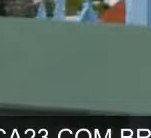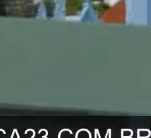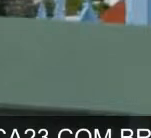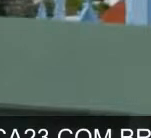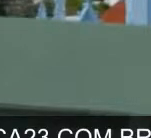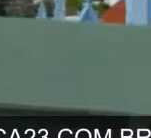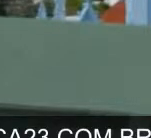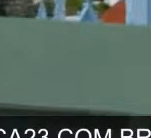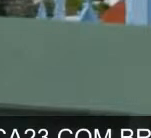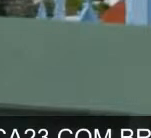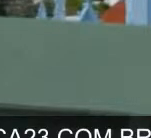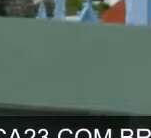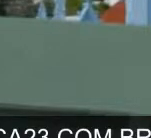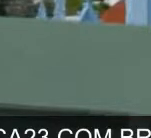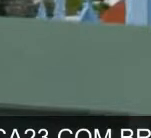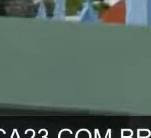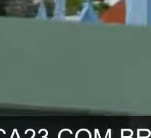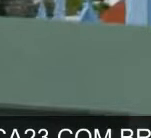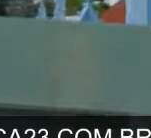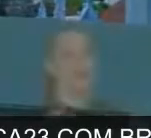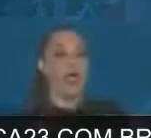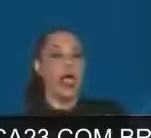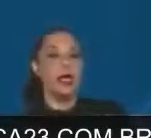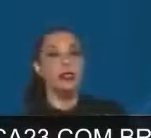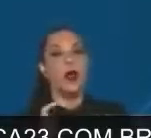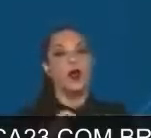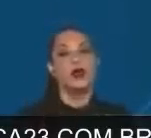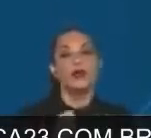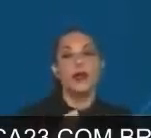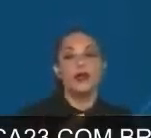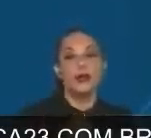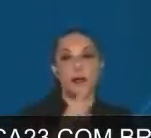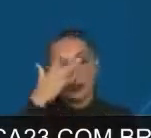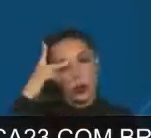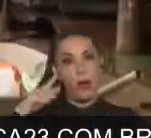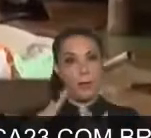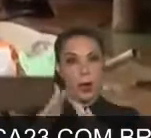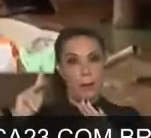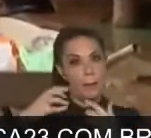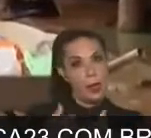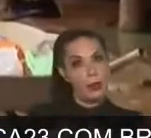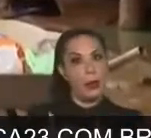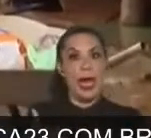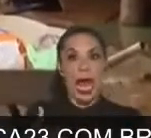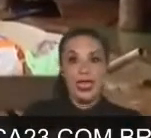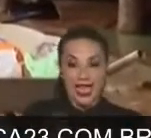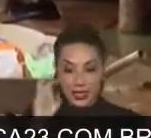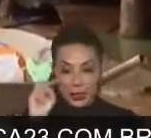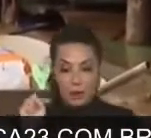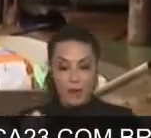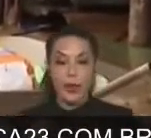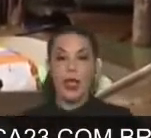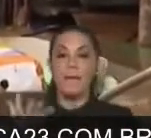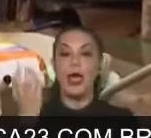solicitar o saque do Fundo de Garantia do Tempo de Serviço. Os moradores de Petrópolis, por exemplo, têm até esta quinta-feira